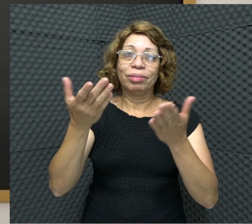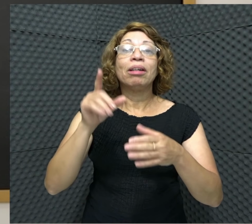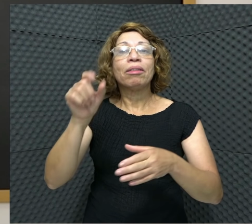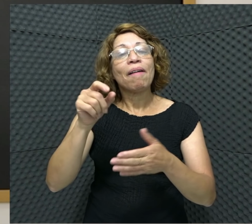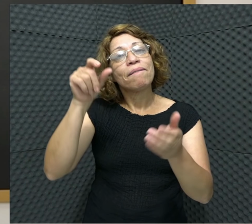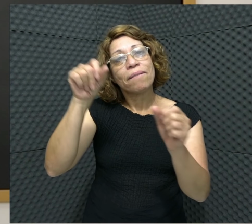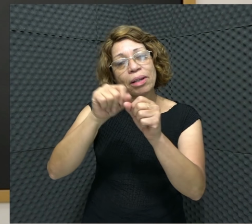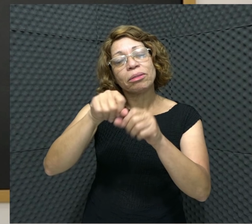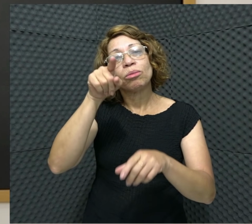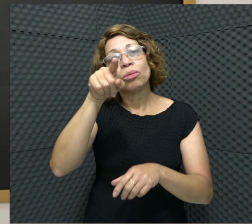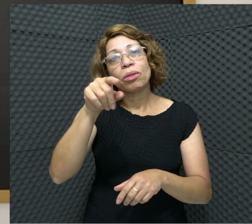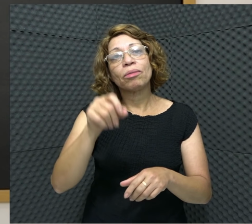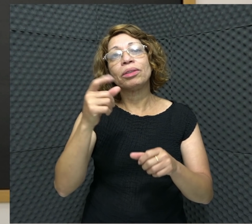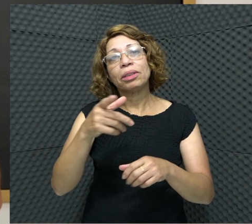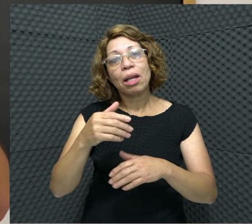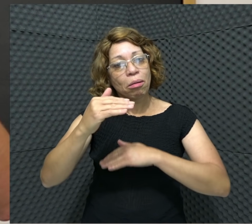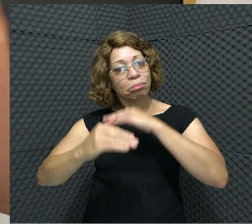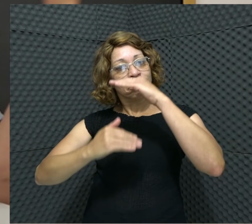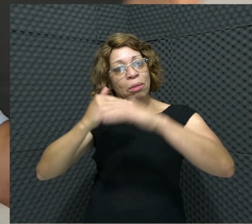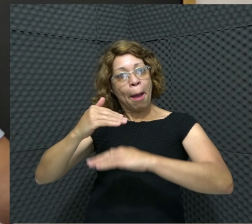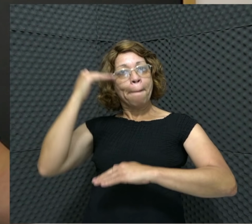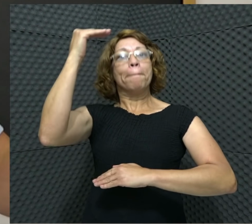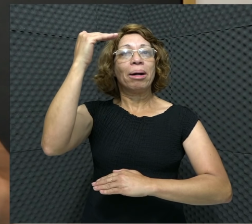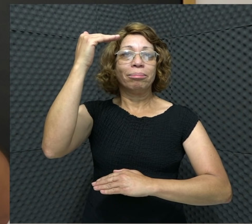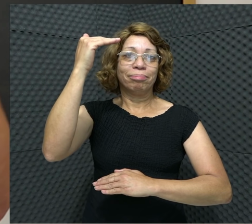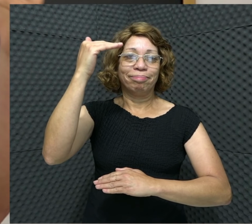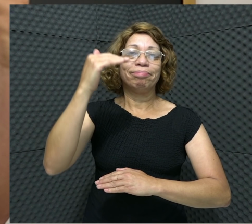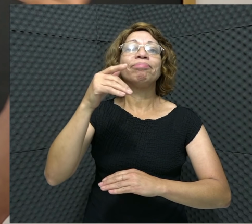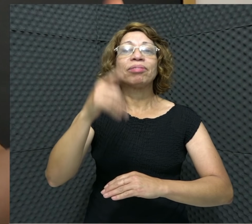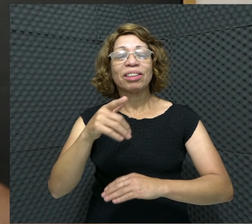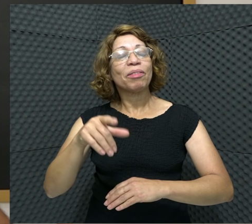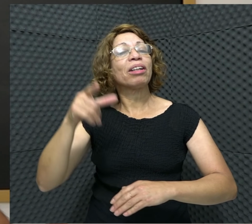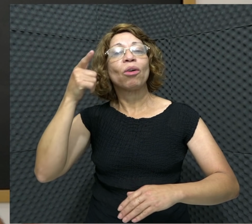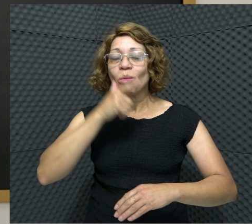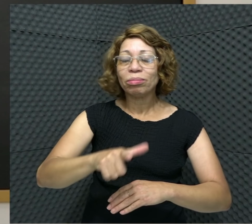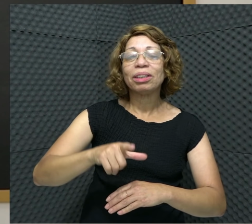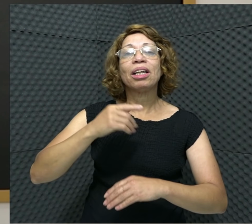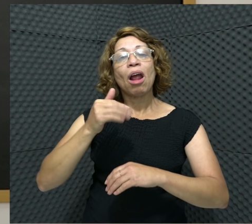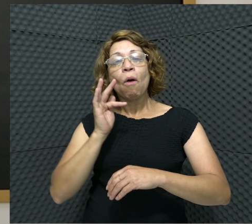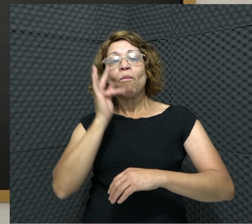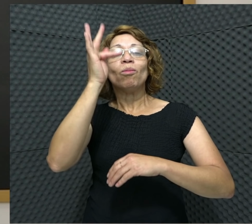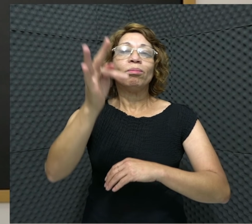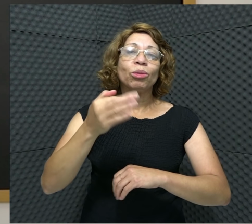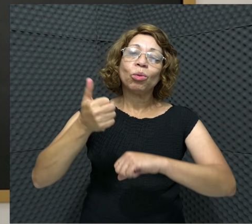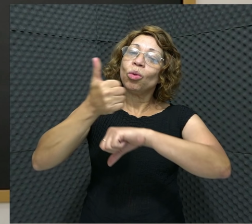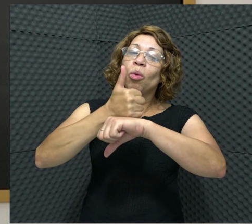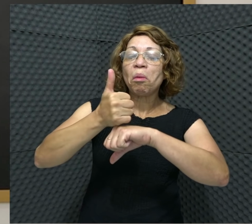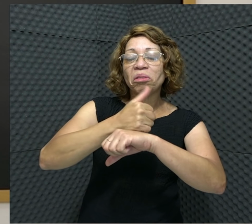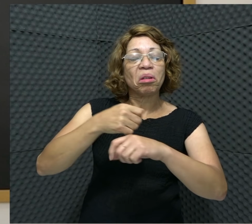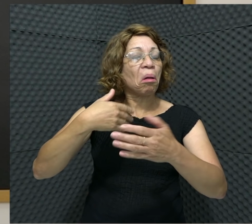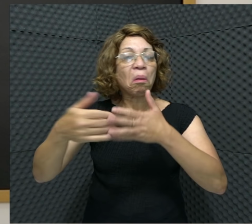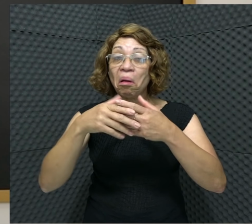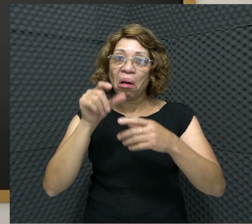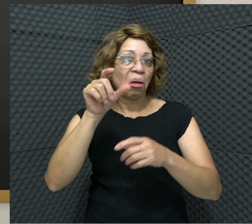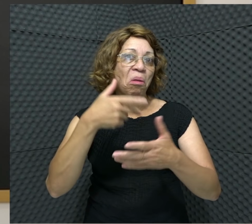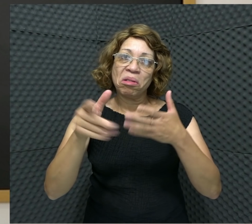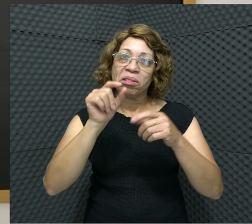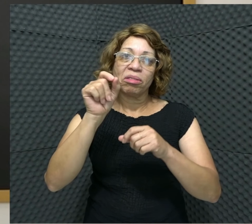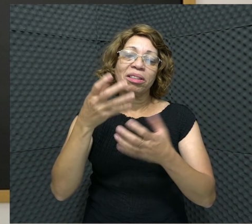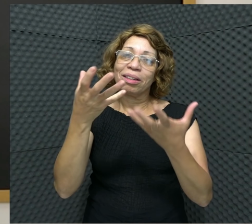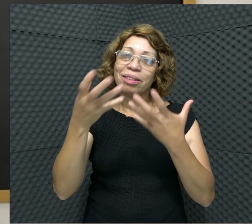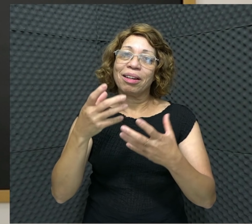você realmente galgar novos áreas, novos voos, né? Então, vamos lá, eu quero te ajudar